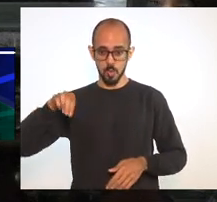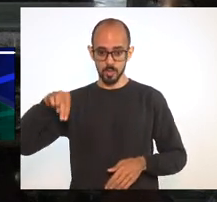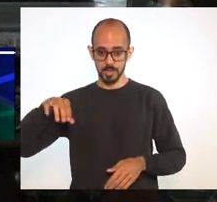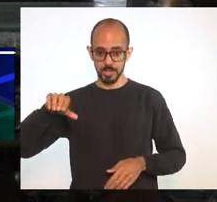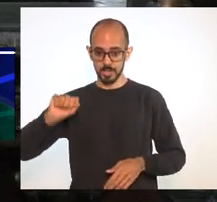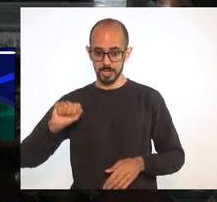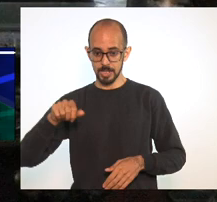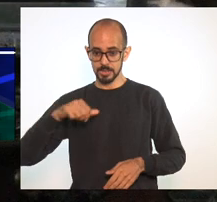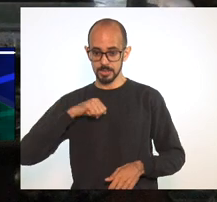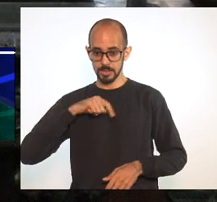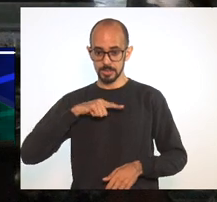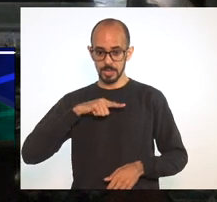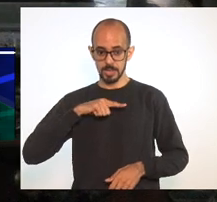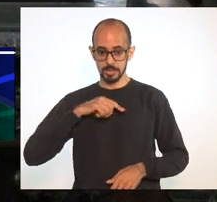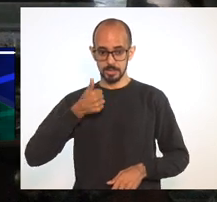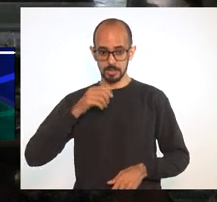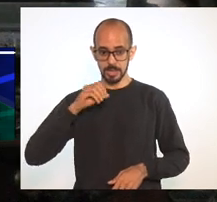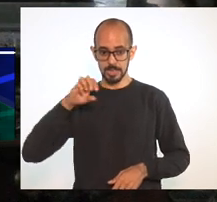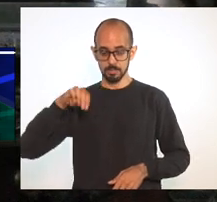10 minutos.